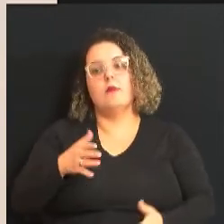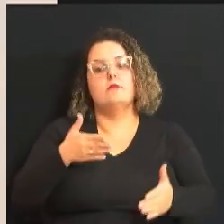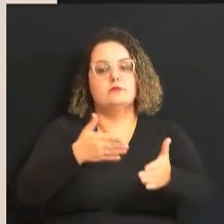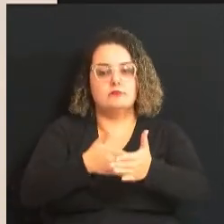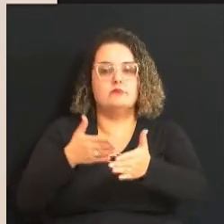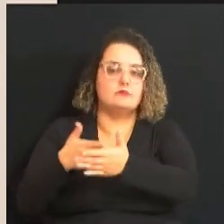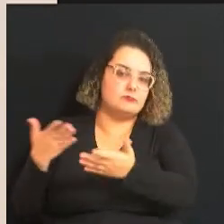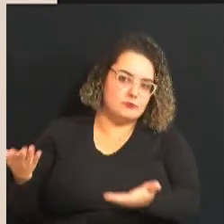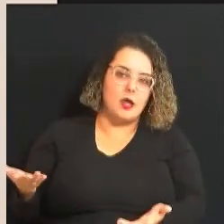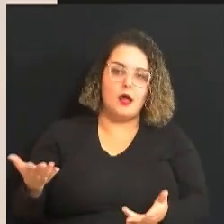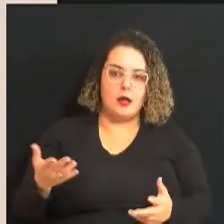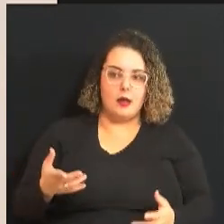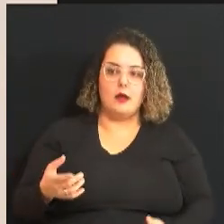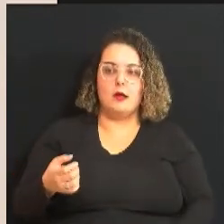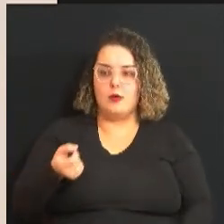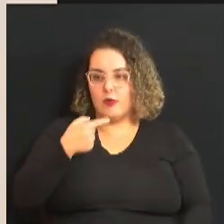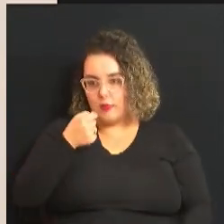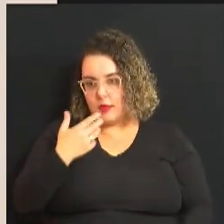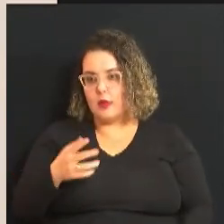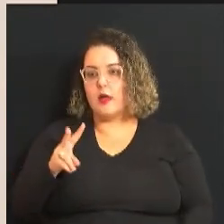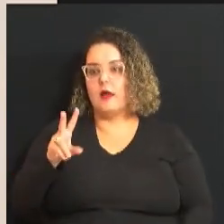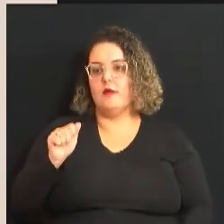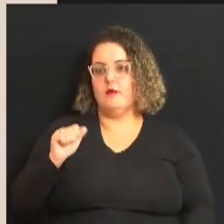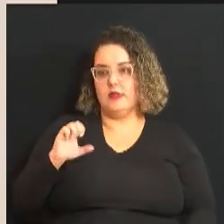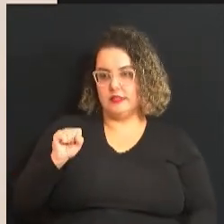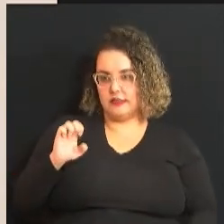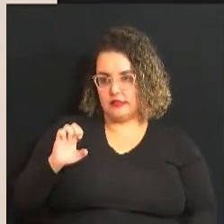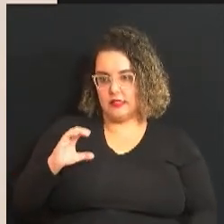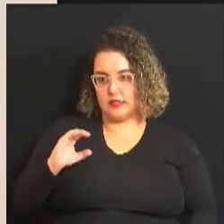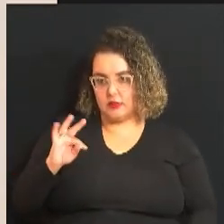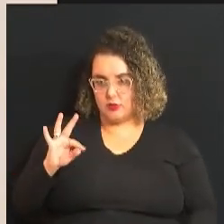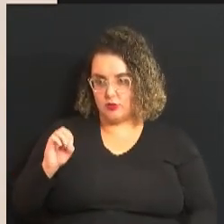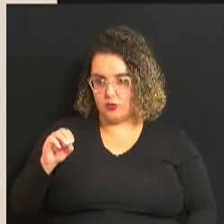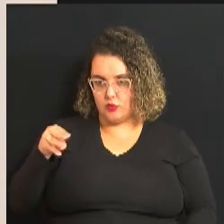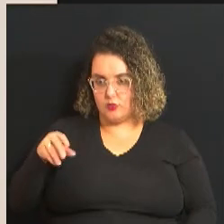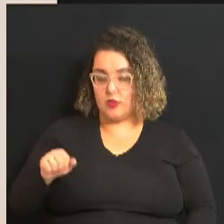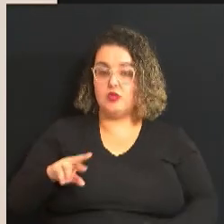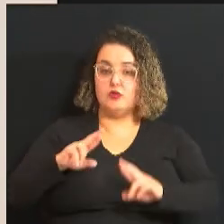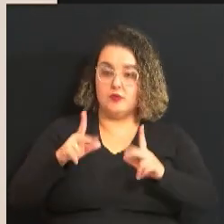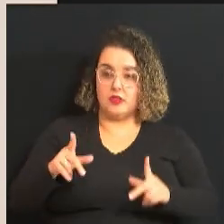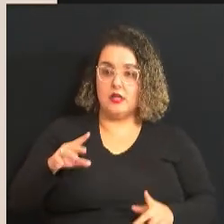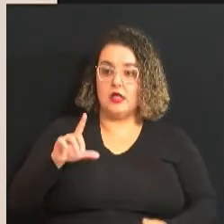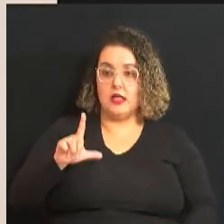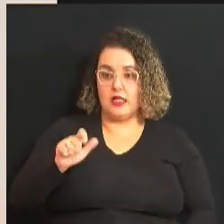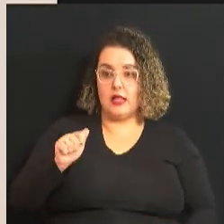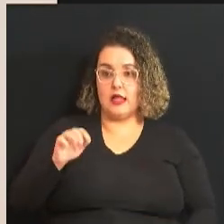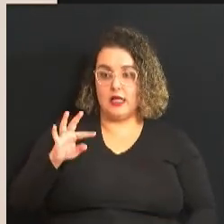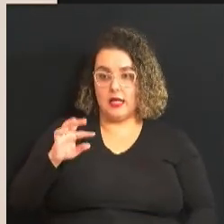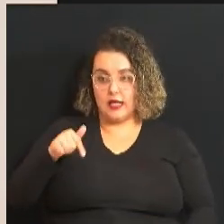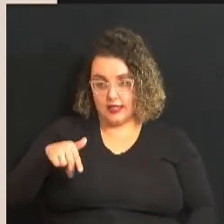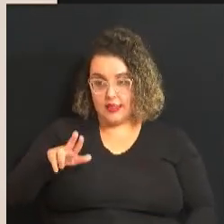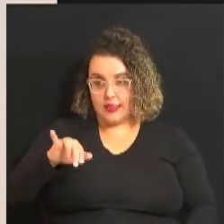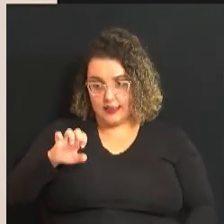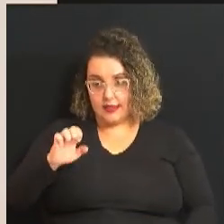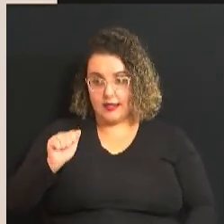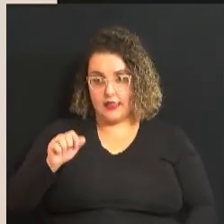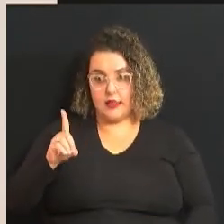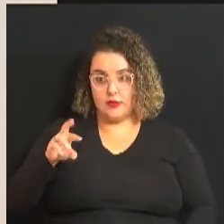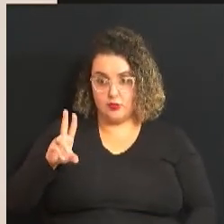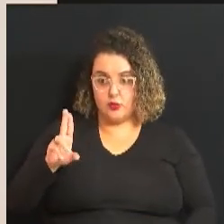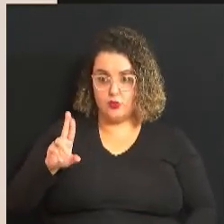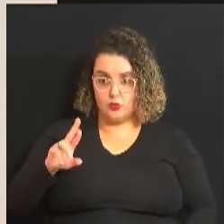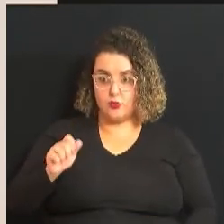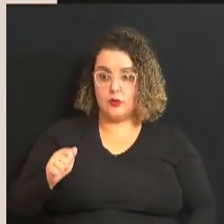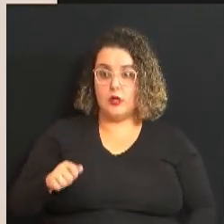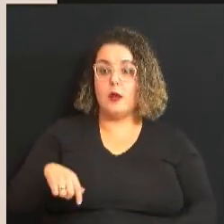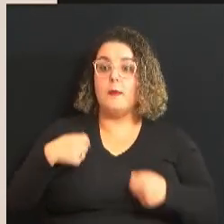Ótima pergunta também. A vasectomia, diferentemente da laqueadura tubária feminina, a vasectomia a gente